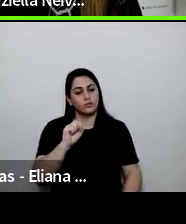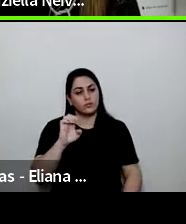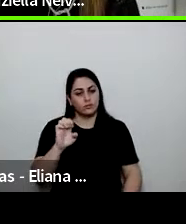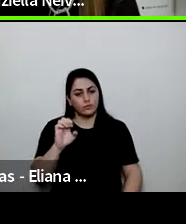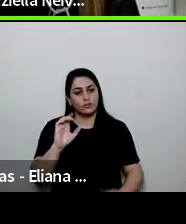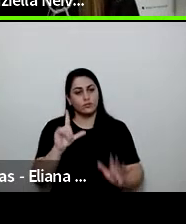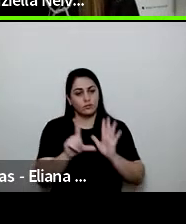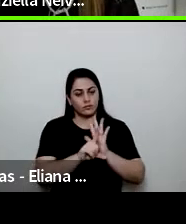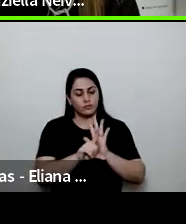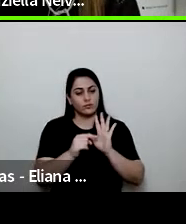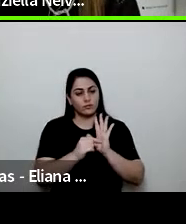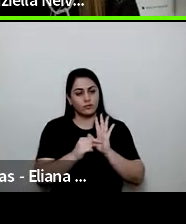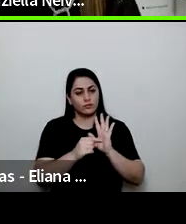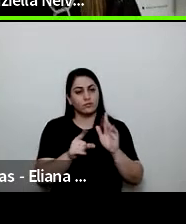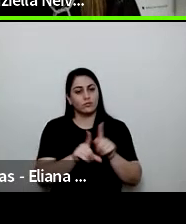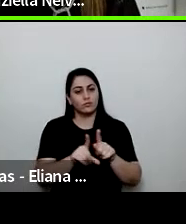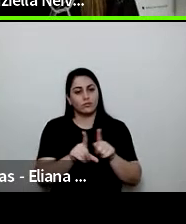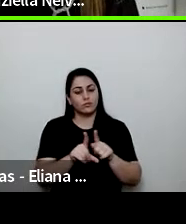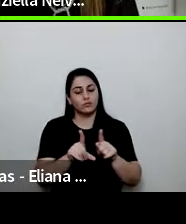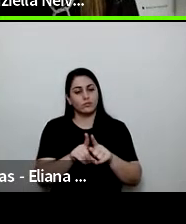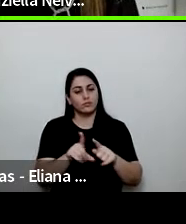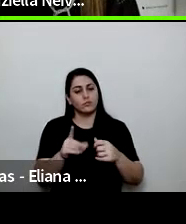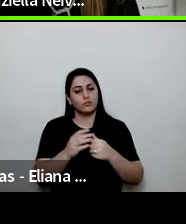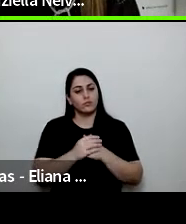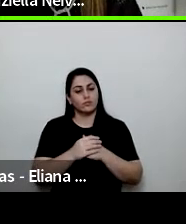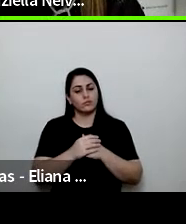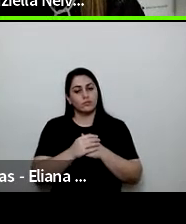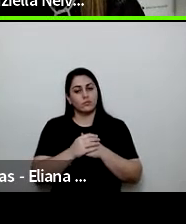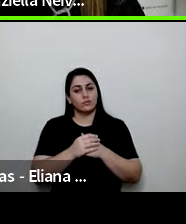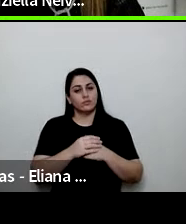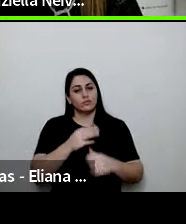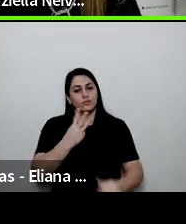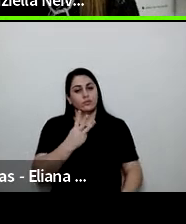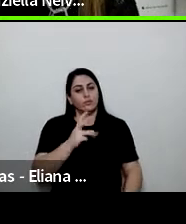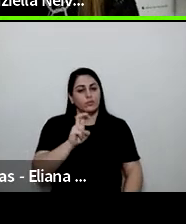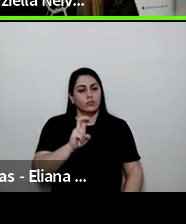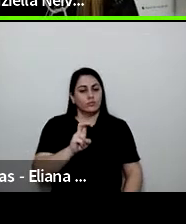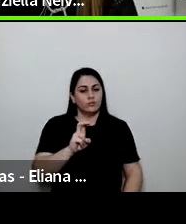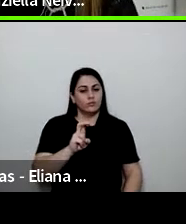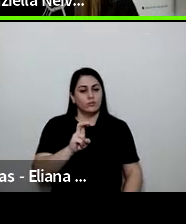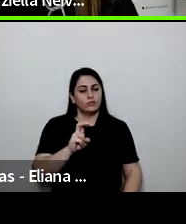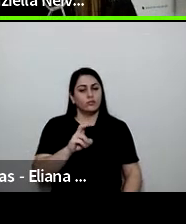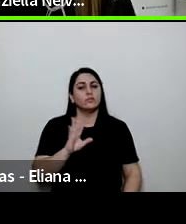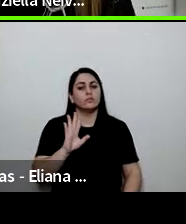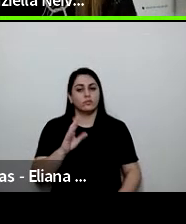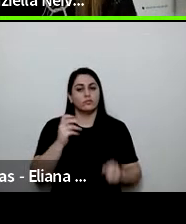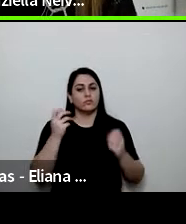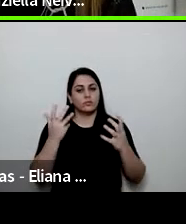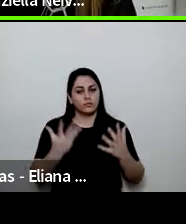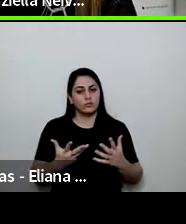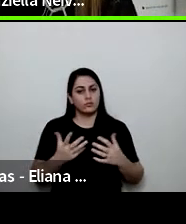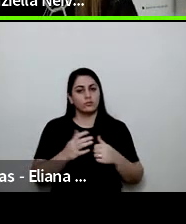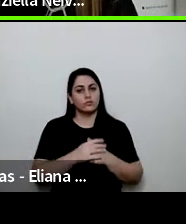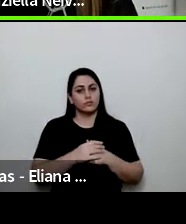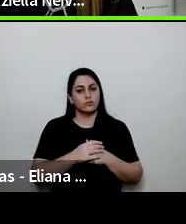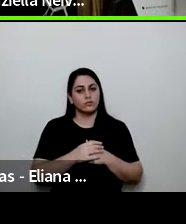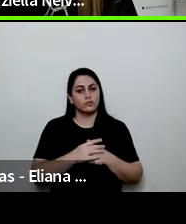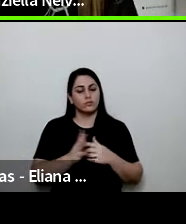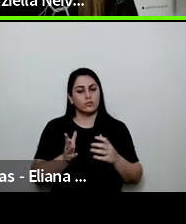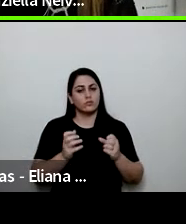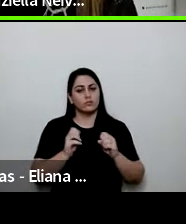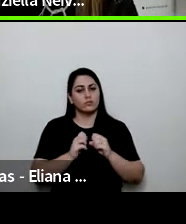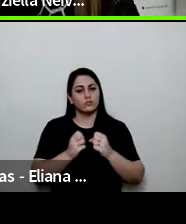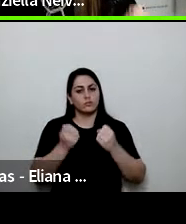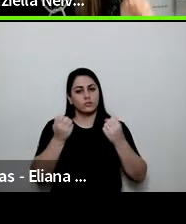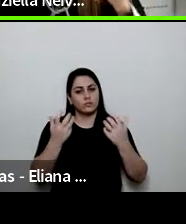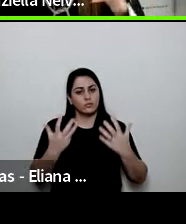EA legislação que também tem o enunciado hoje para mostrar o 35 saúde e de paz Olá pessoal admitiu